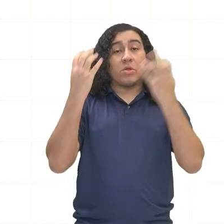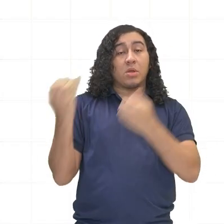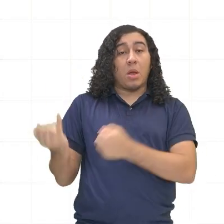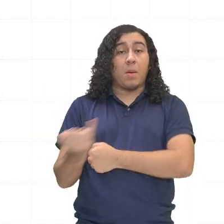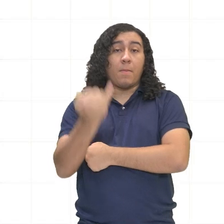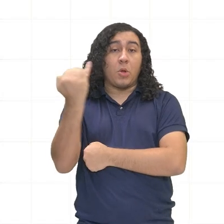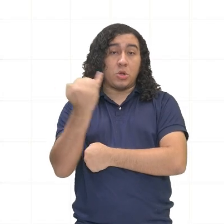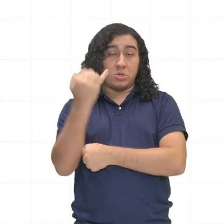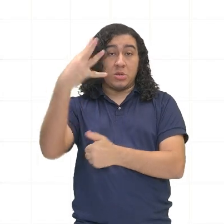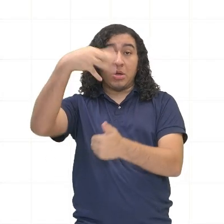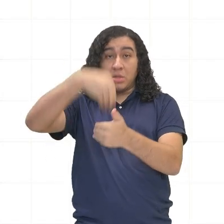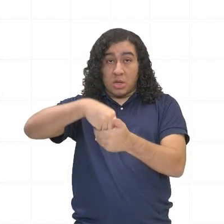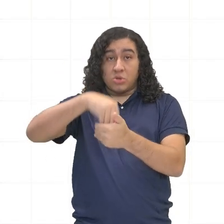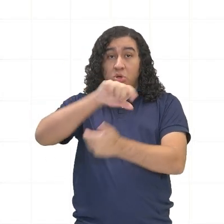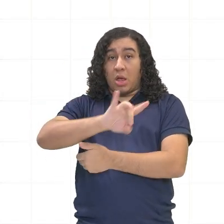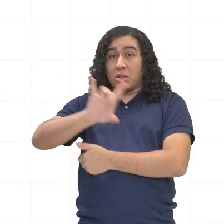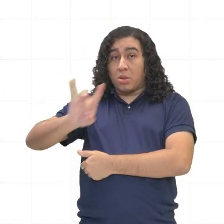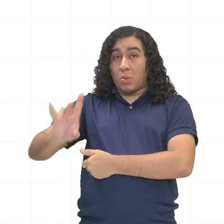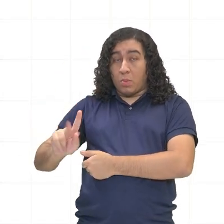as suas